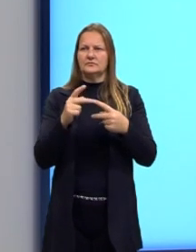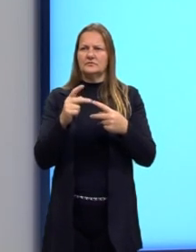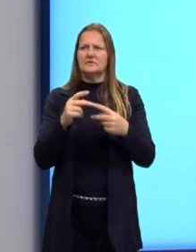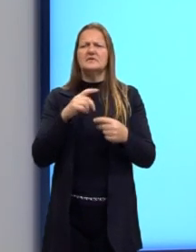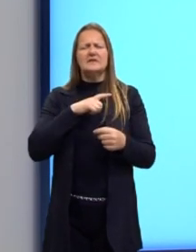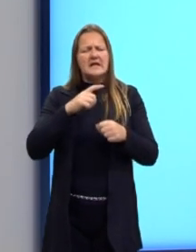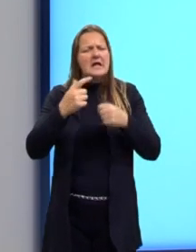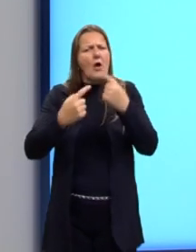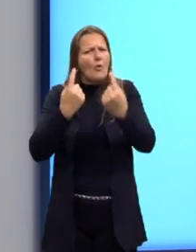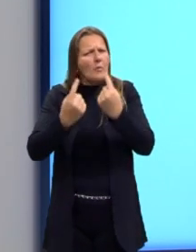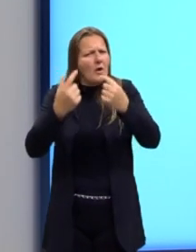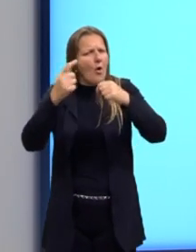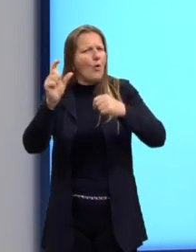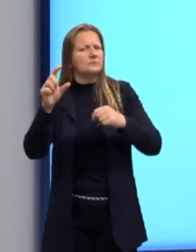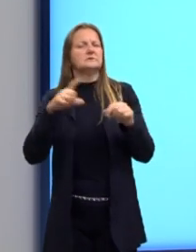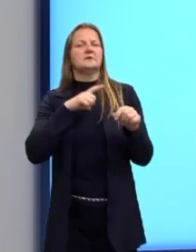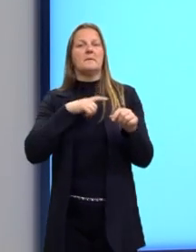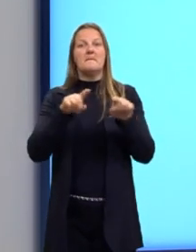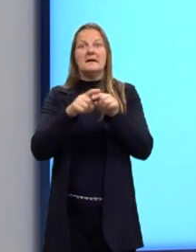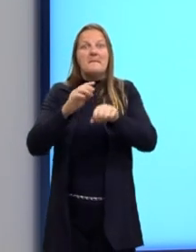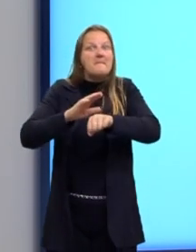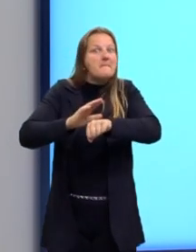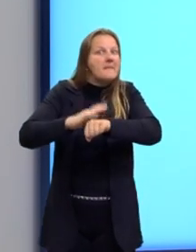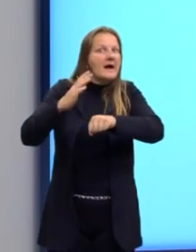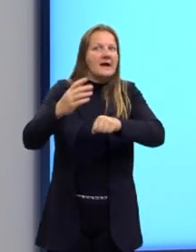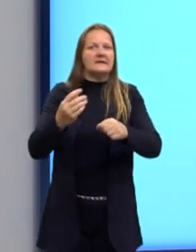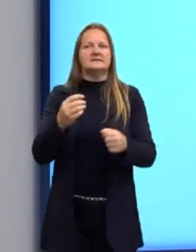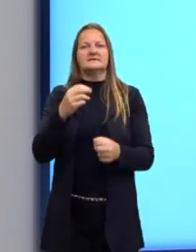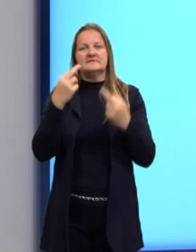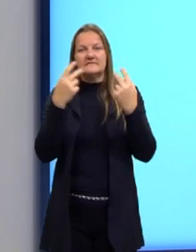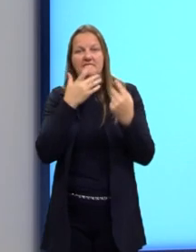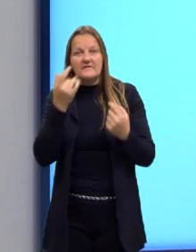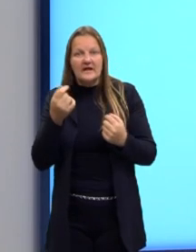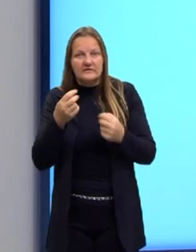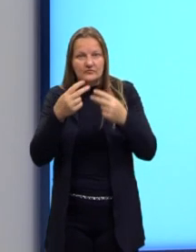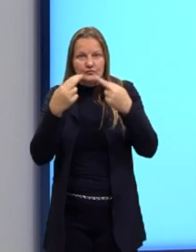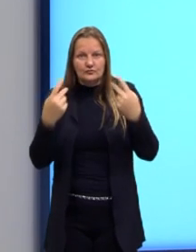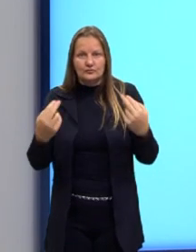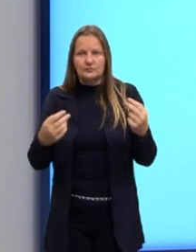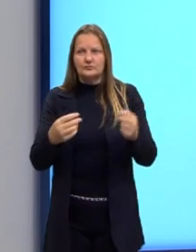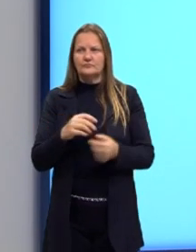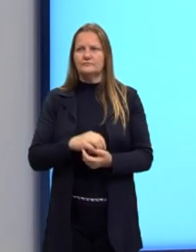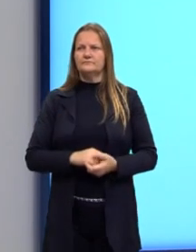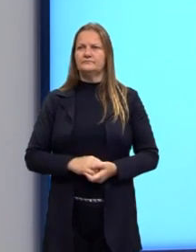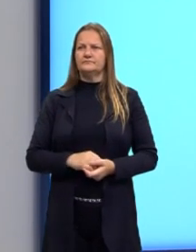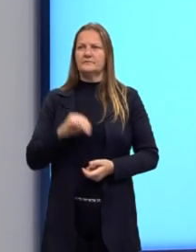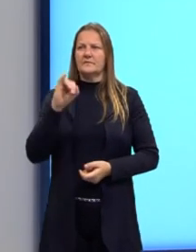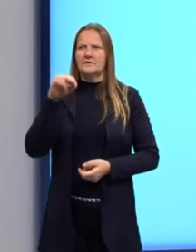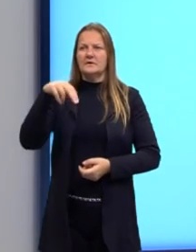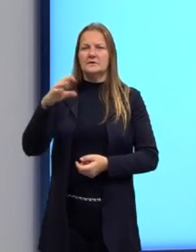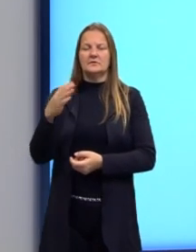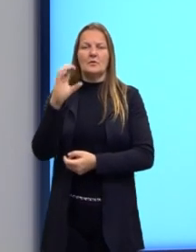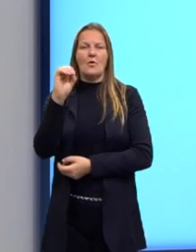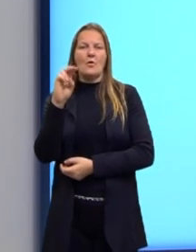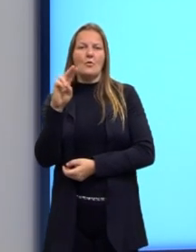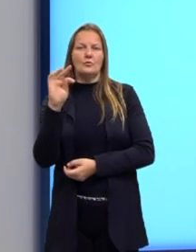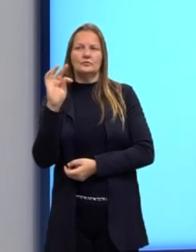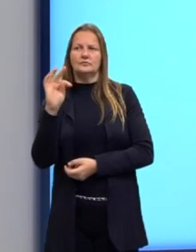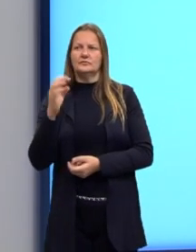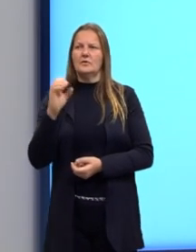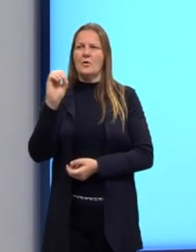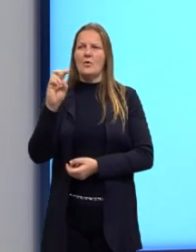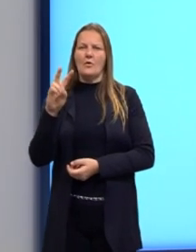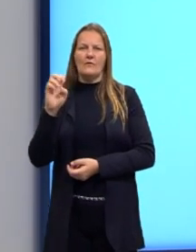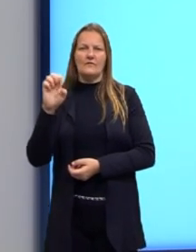outras aparecem muitas mas essas aqui são as mais comuns então o hino o alt o